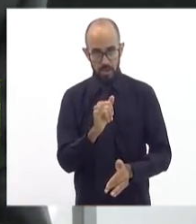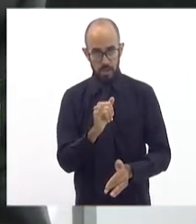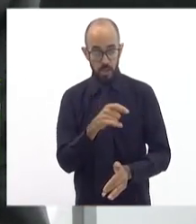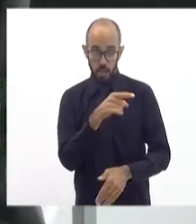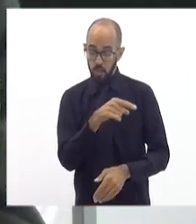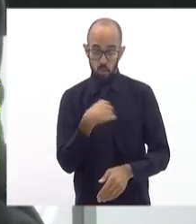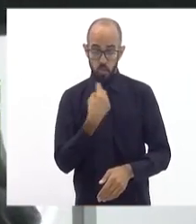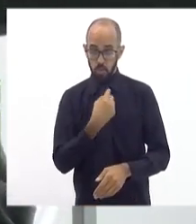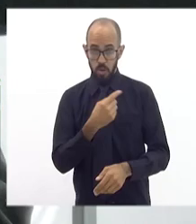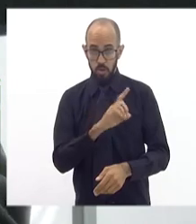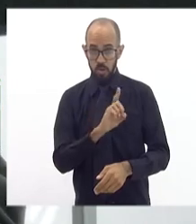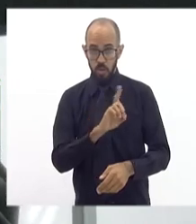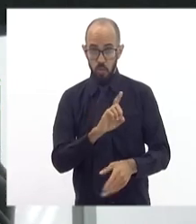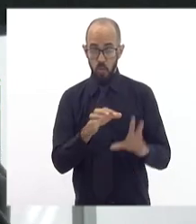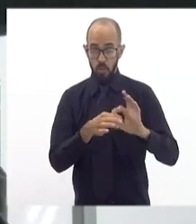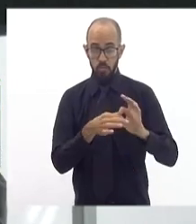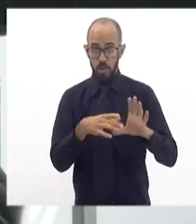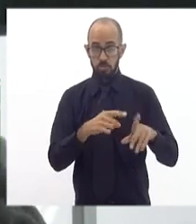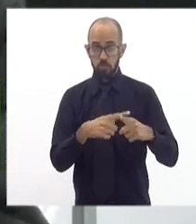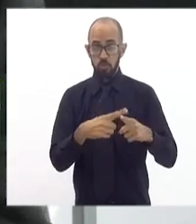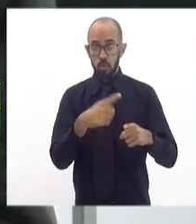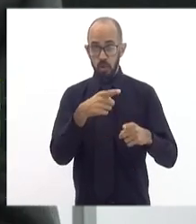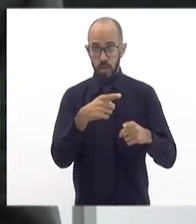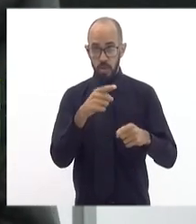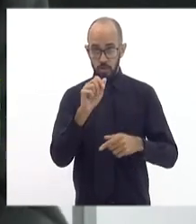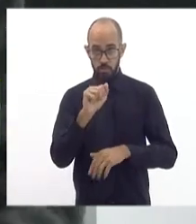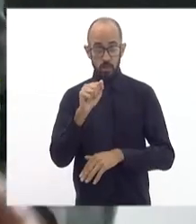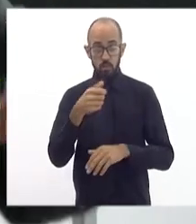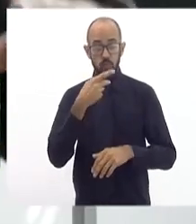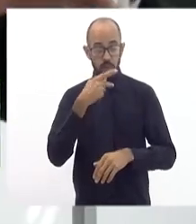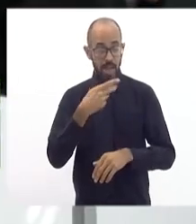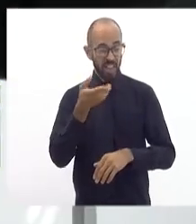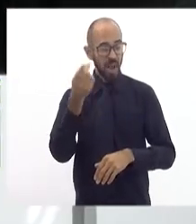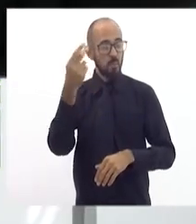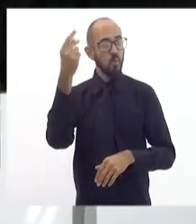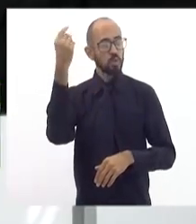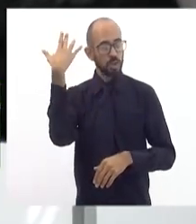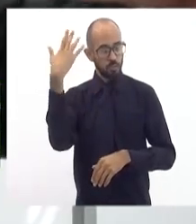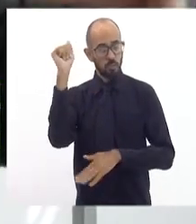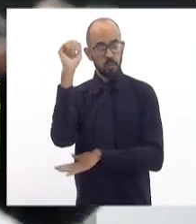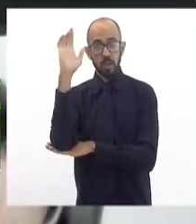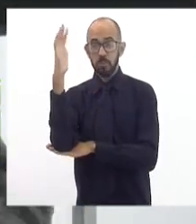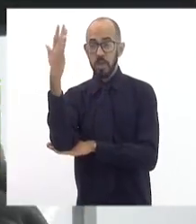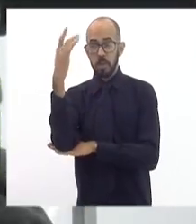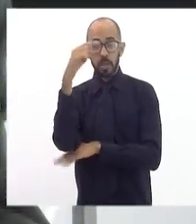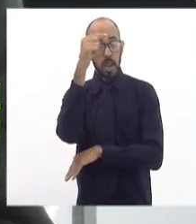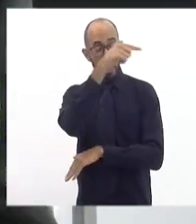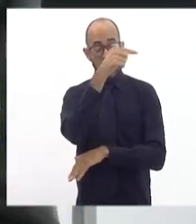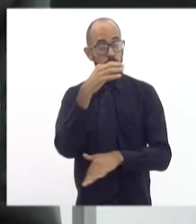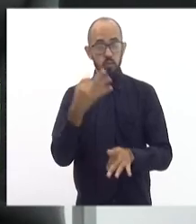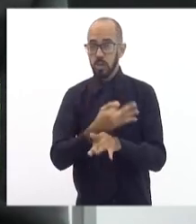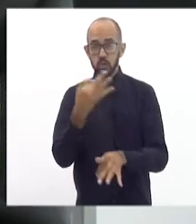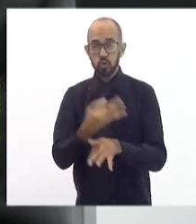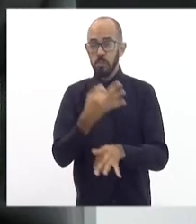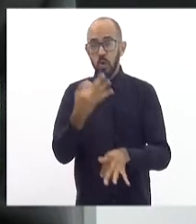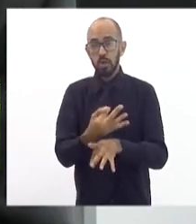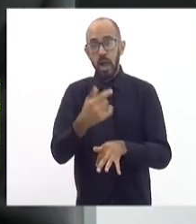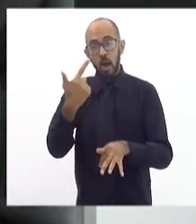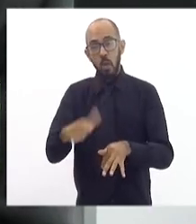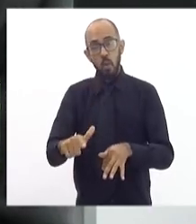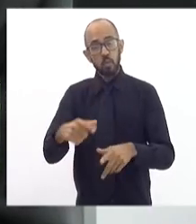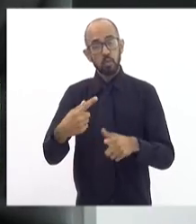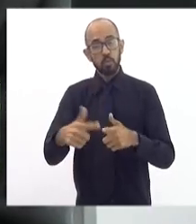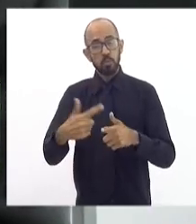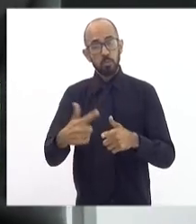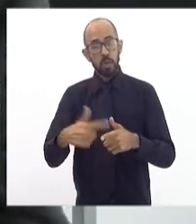foi é porque ambientalmente foi dito a época aquela região não suportaria mais um